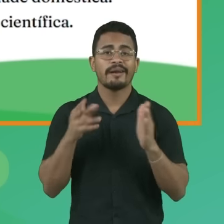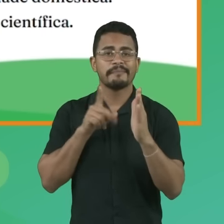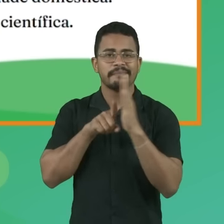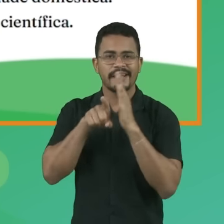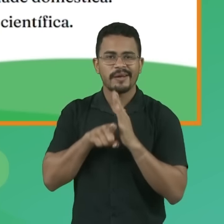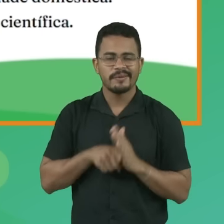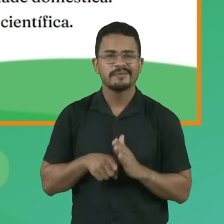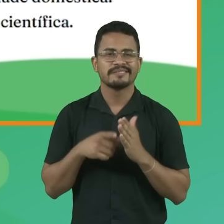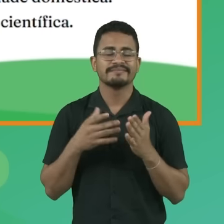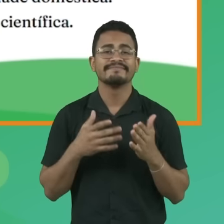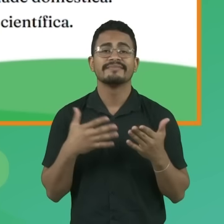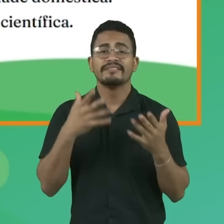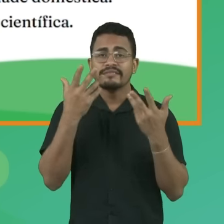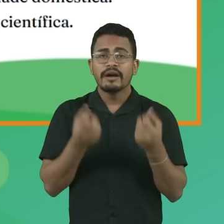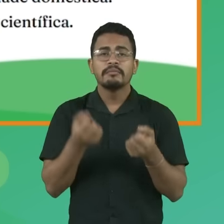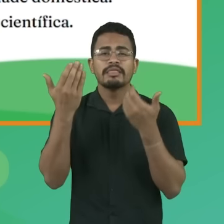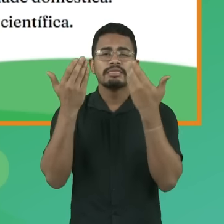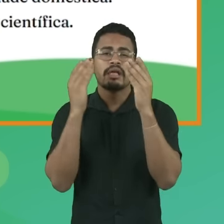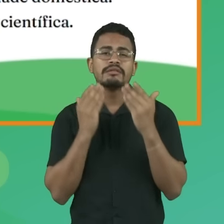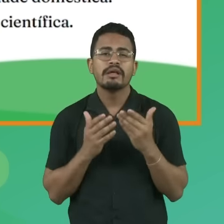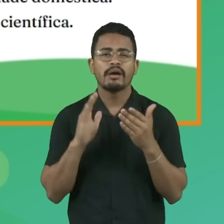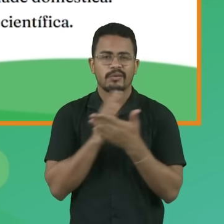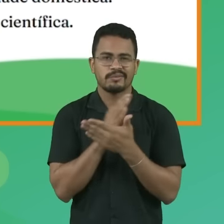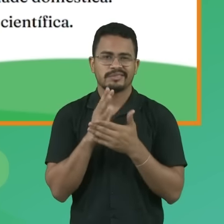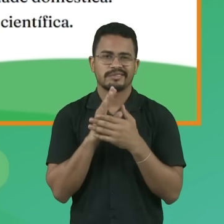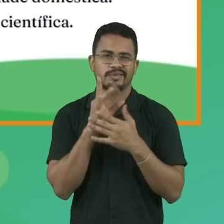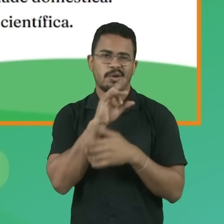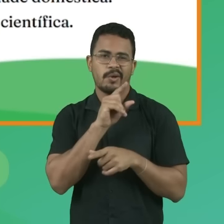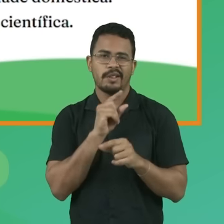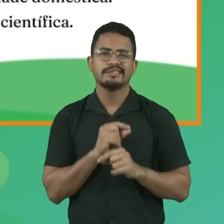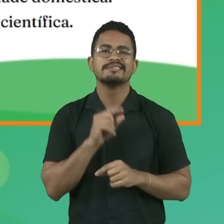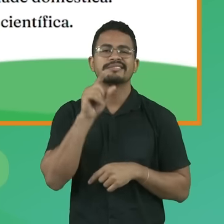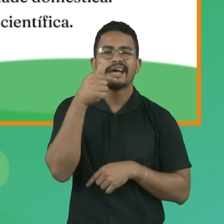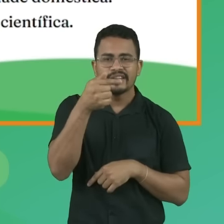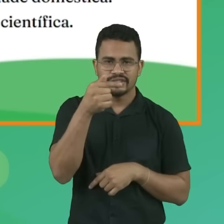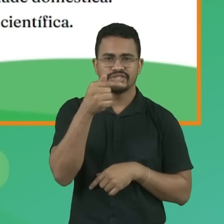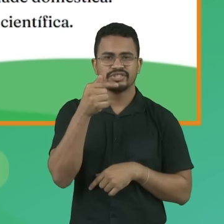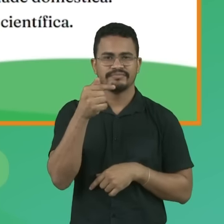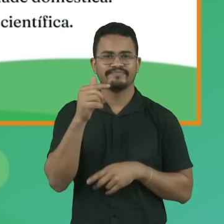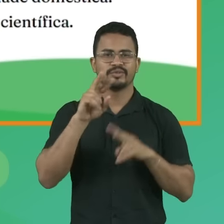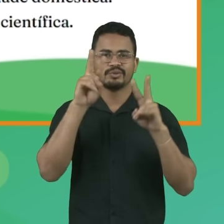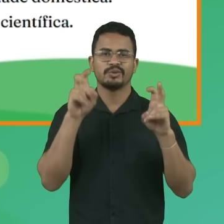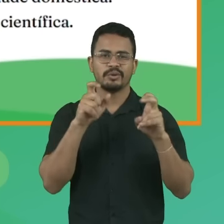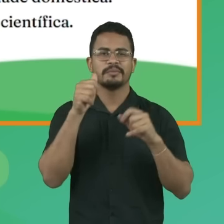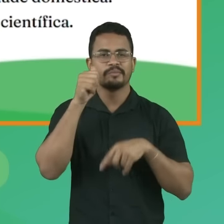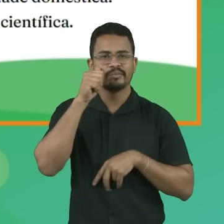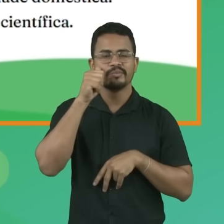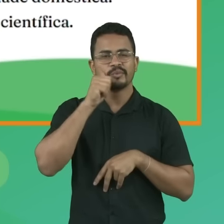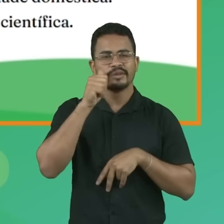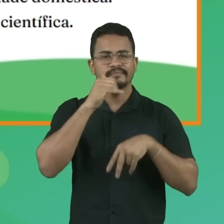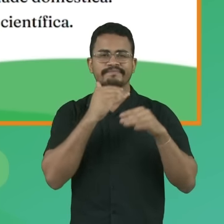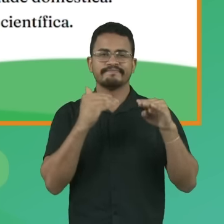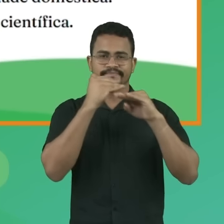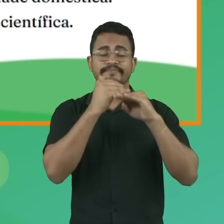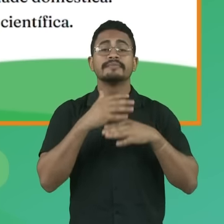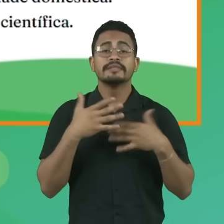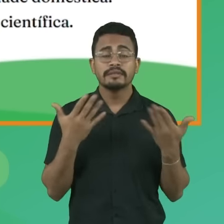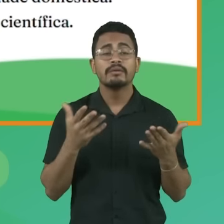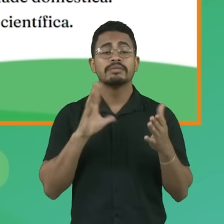Vamos analisar aqui algumas questões, sete questões que eu separei para vocês sobre essa temática e aí a gente, dentro dessas